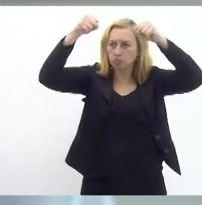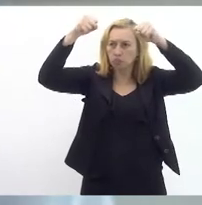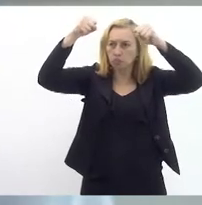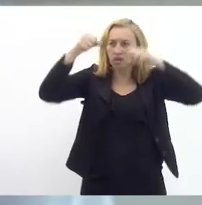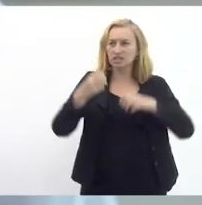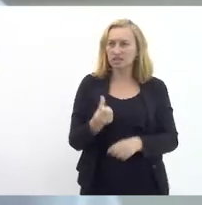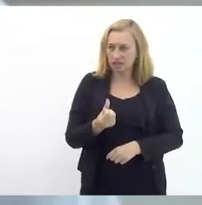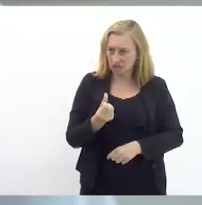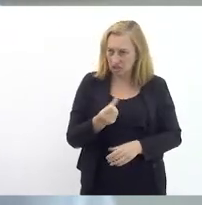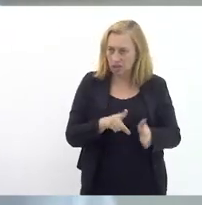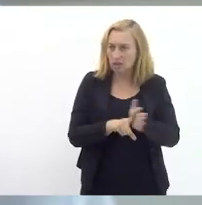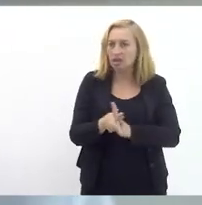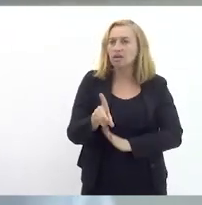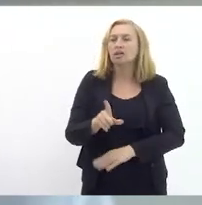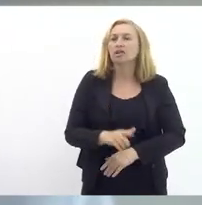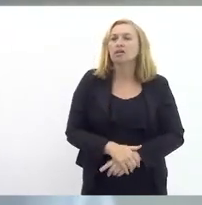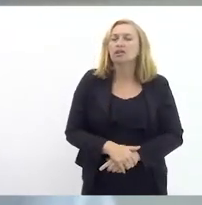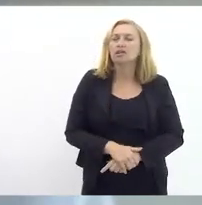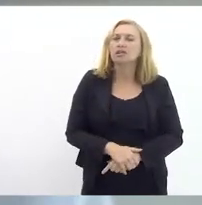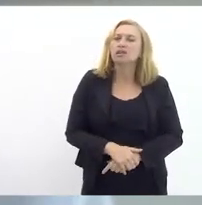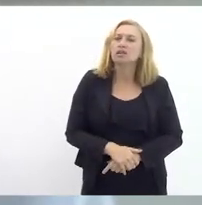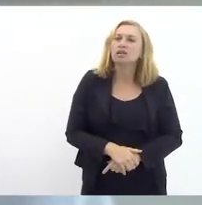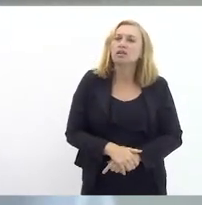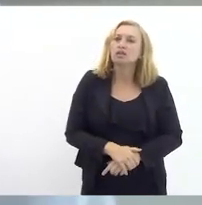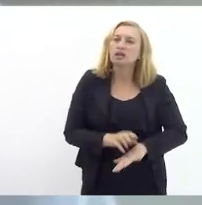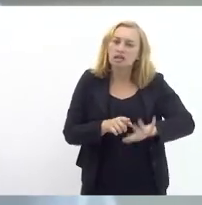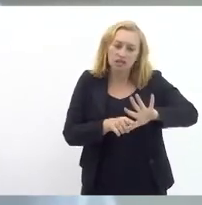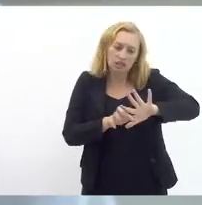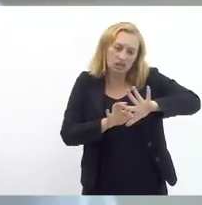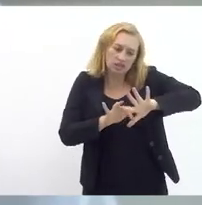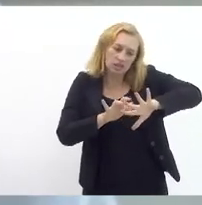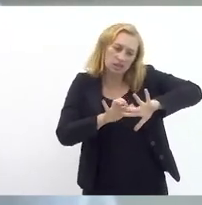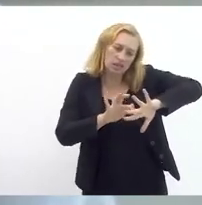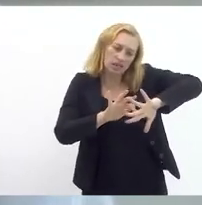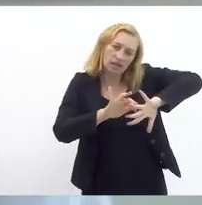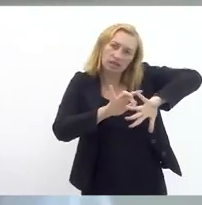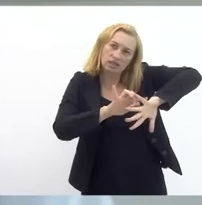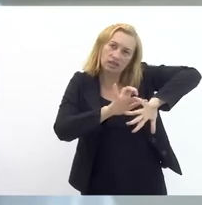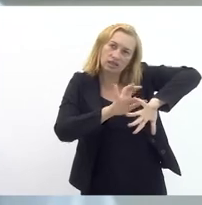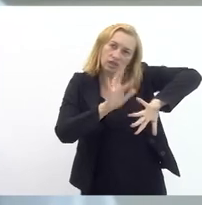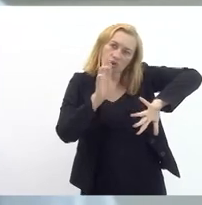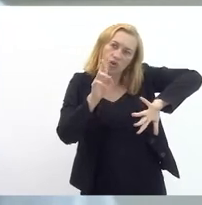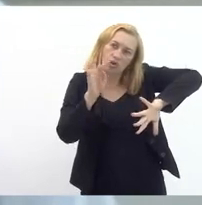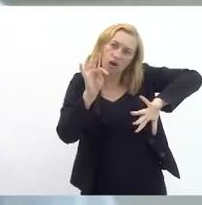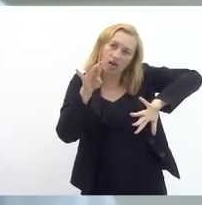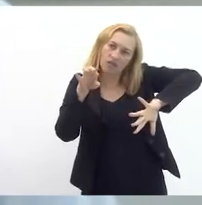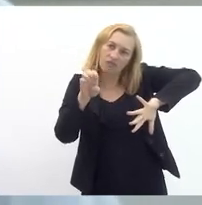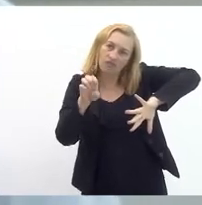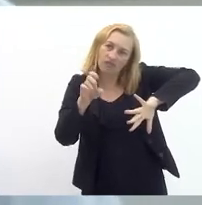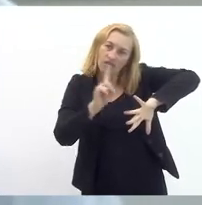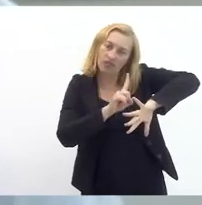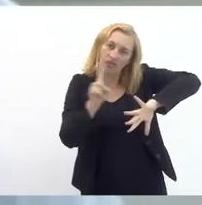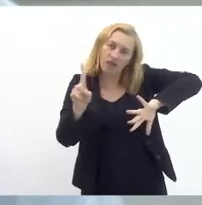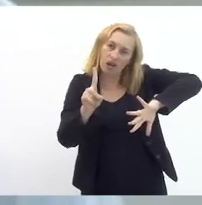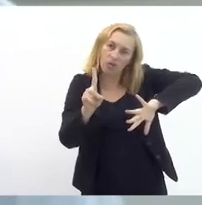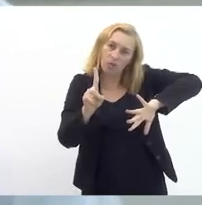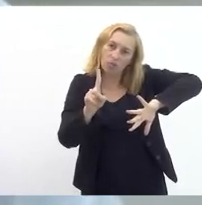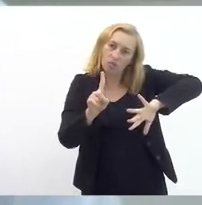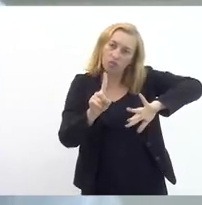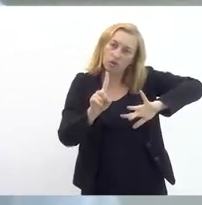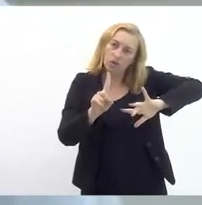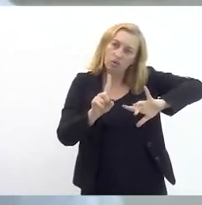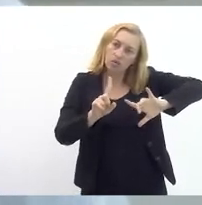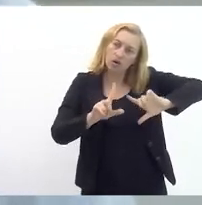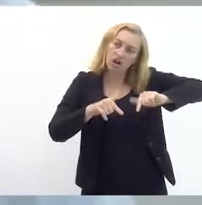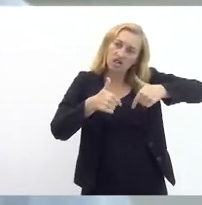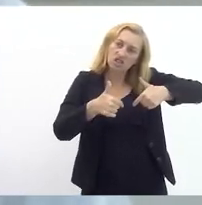Sexta, por que as escadas rolantes não estão funcionando